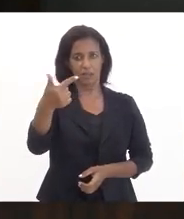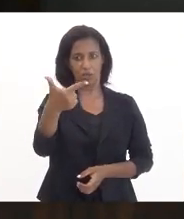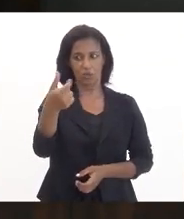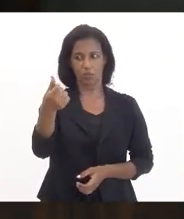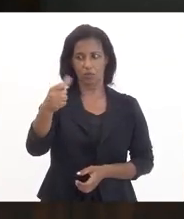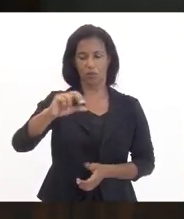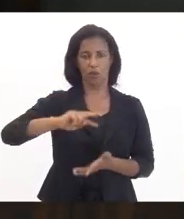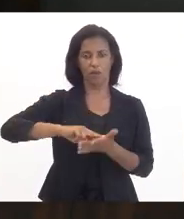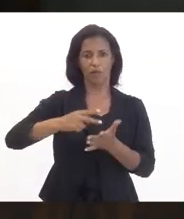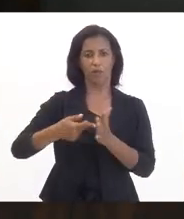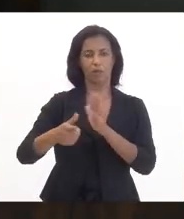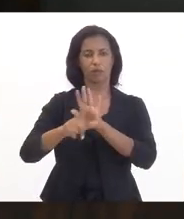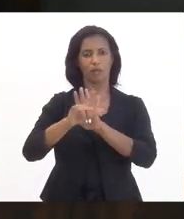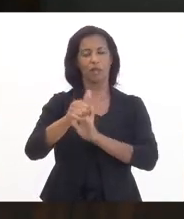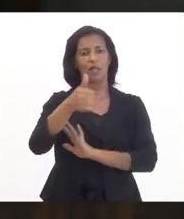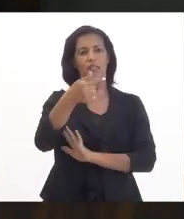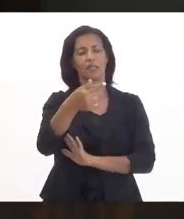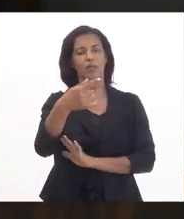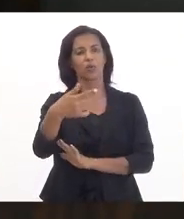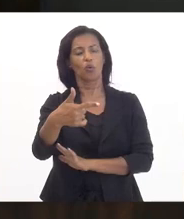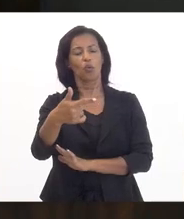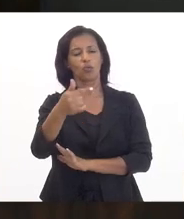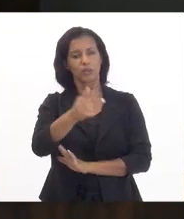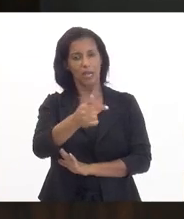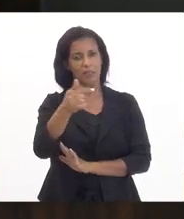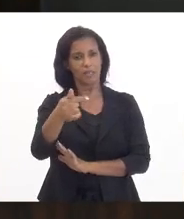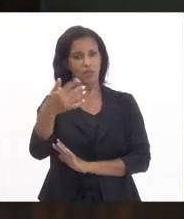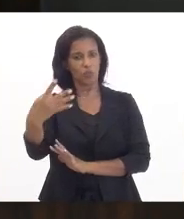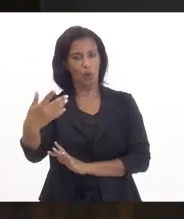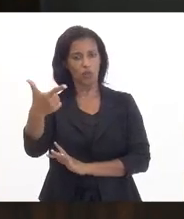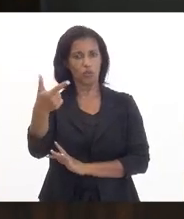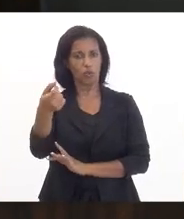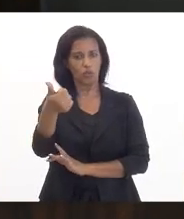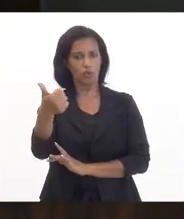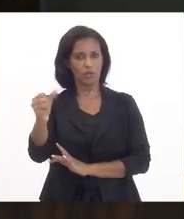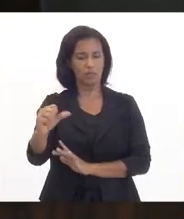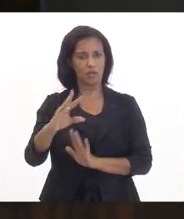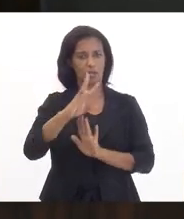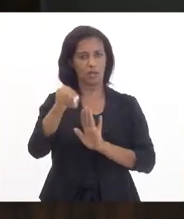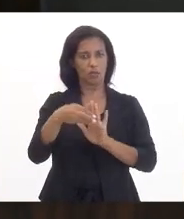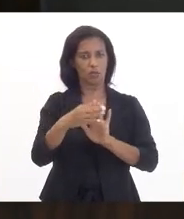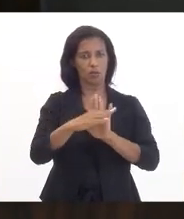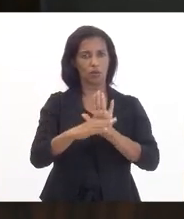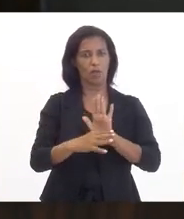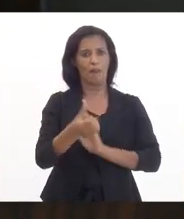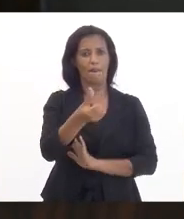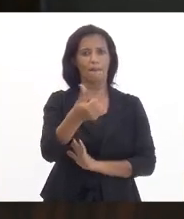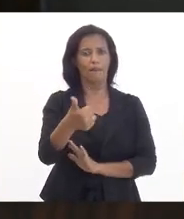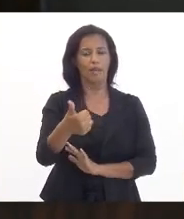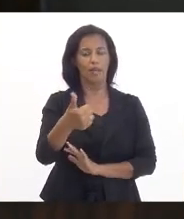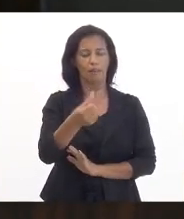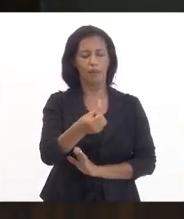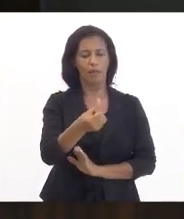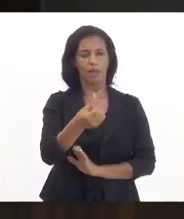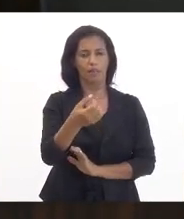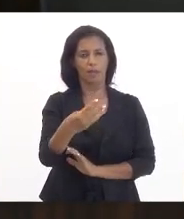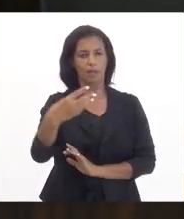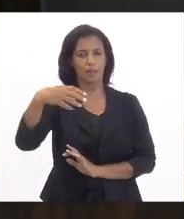que altera a lei 4.774 de 2006. Requer inclusão na ordem do dia do projeto de lei